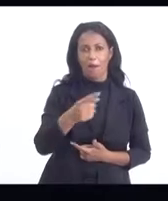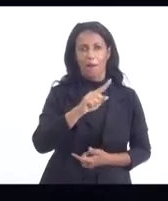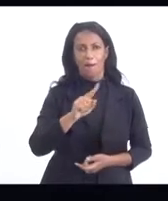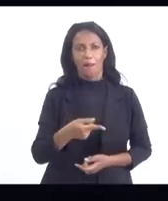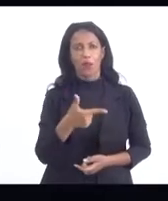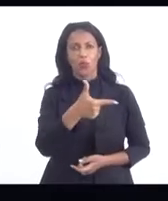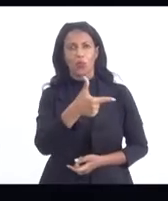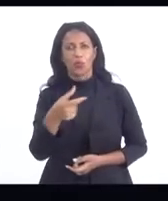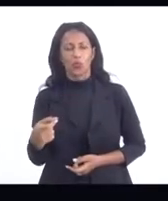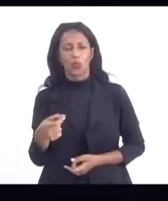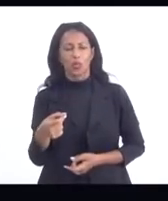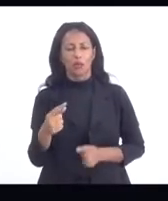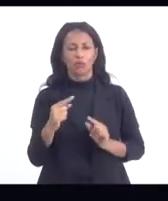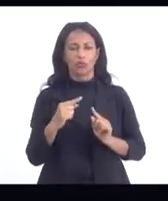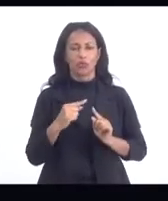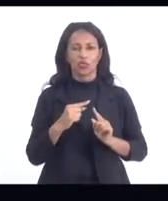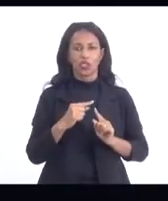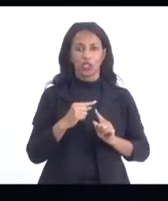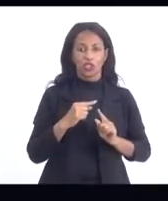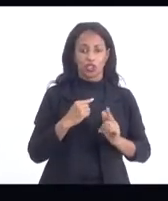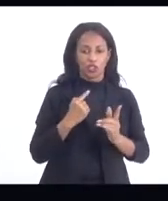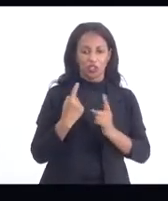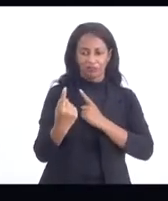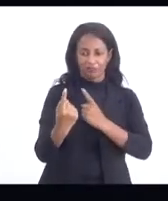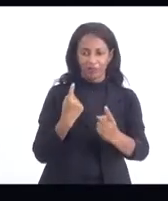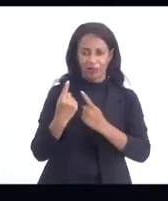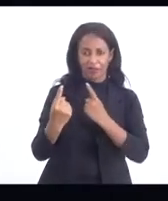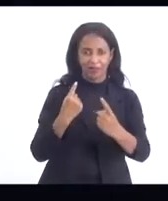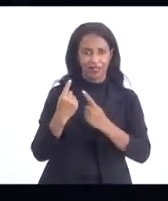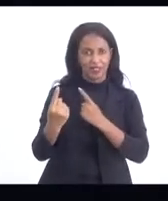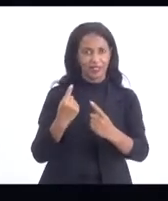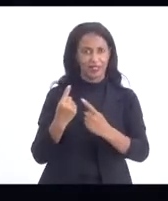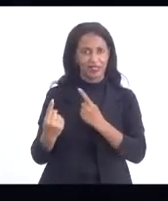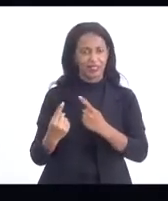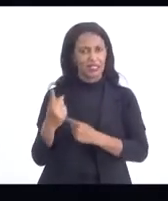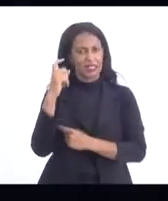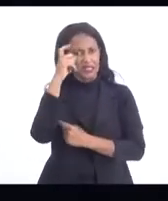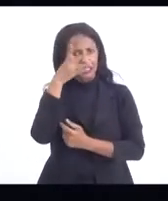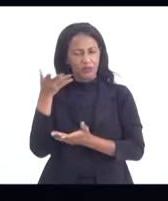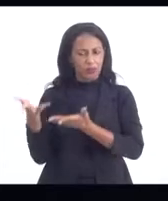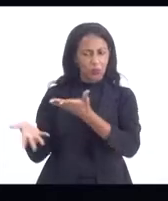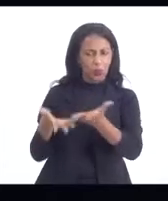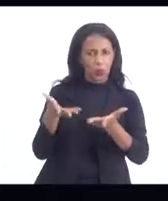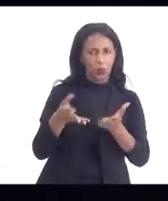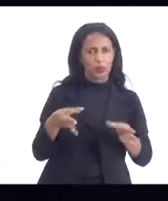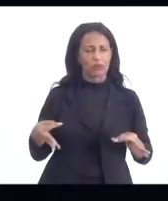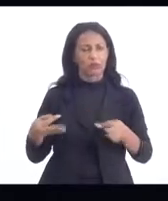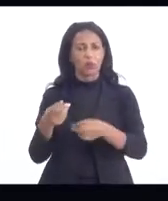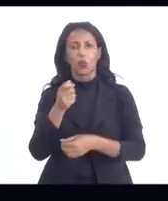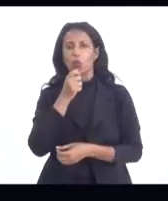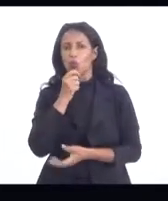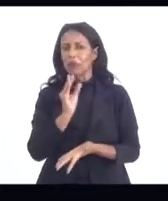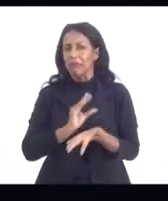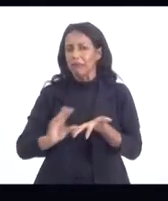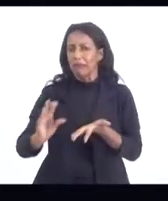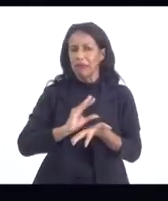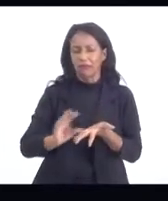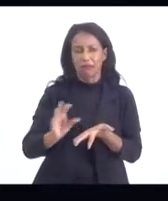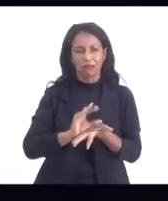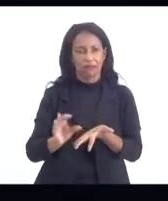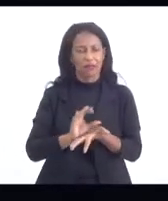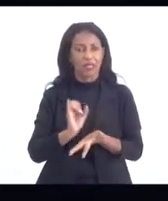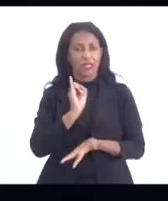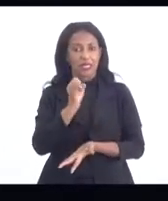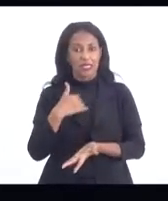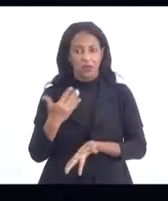1.200 quilômetros de estradas vicinais. E é muito difícil cuidar disso tudo, quando não se tem recurso. E se eu